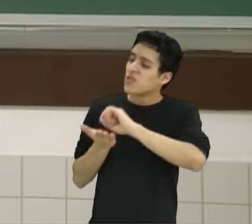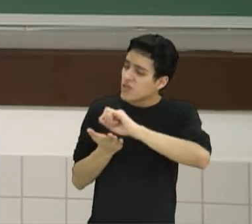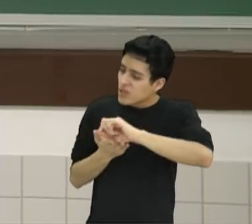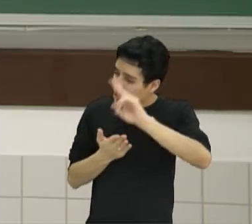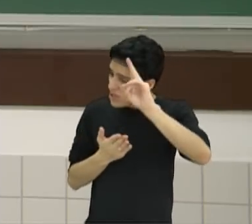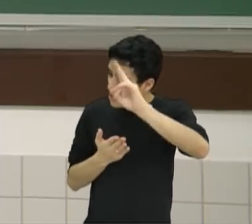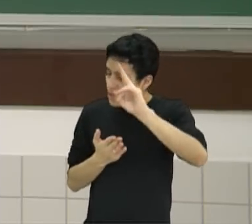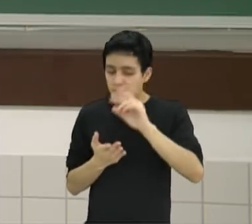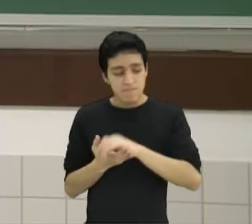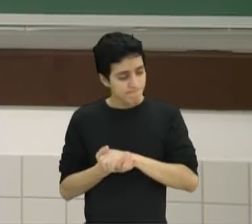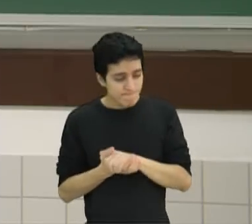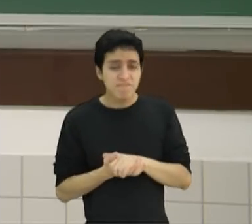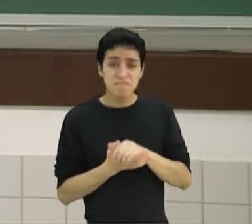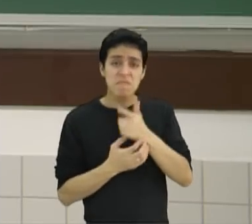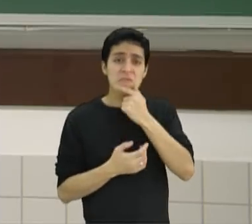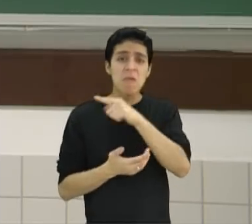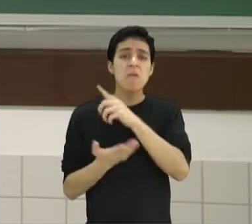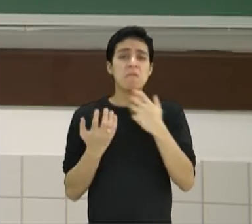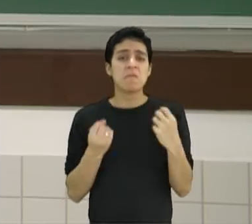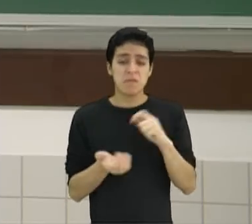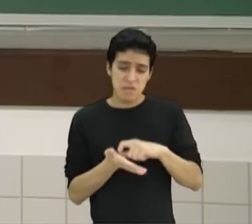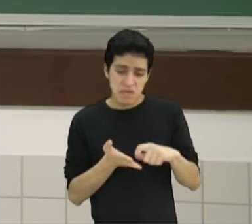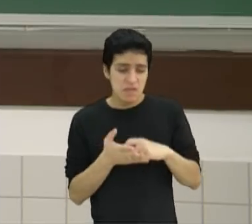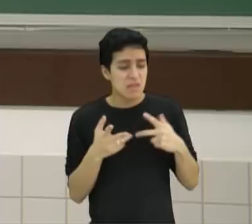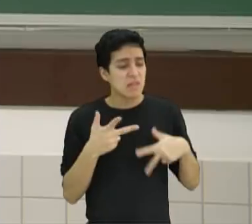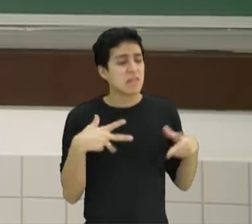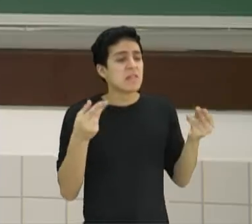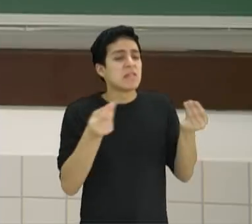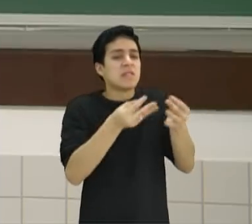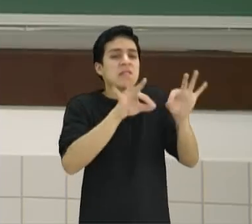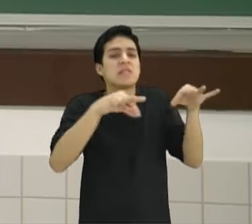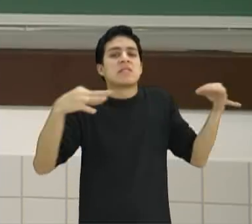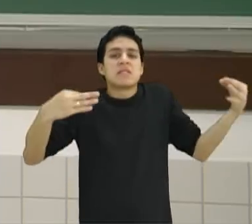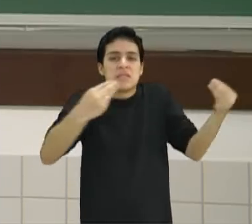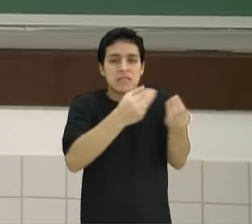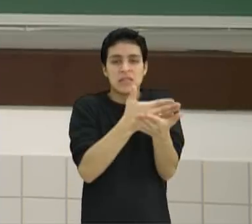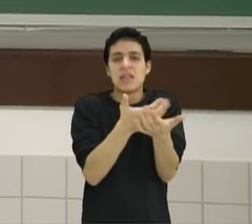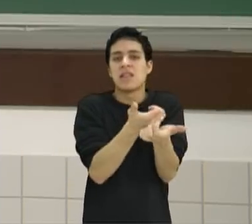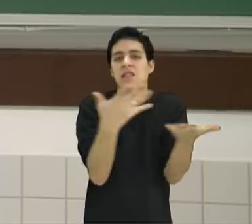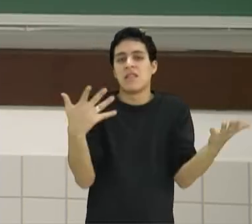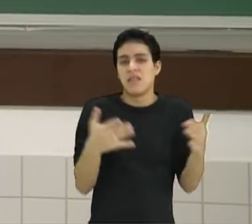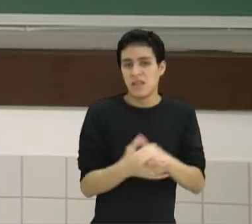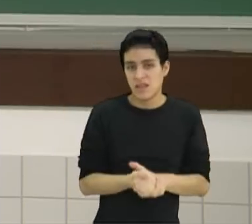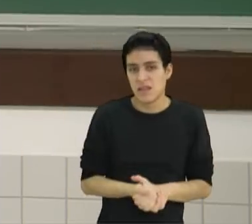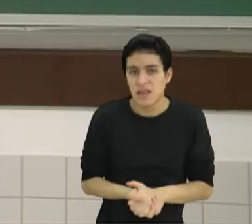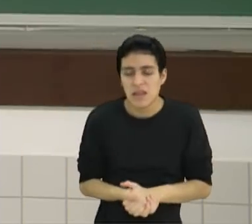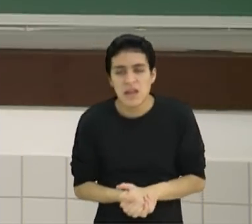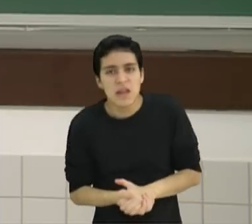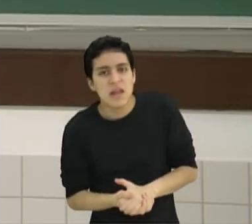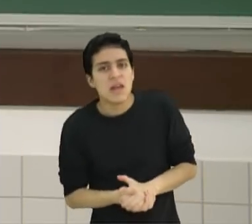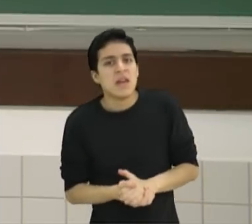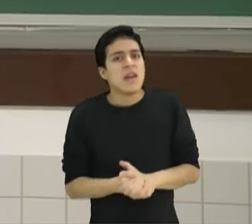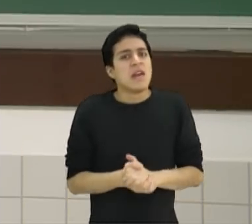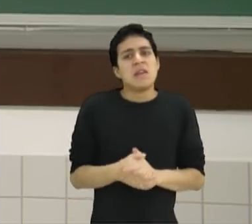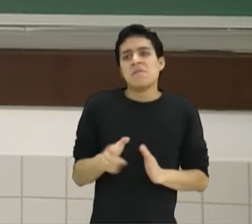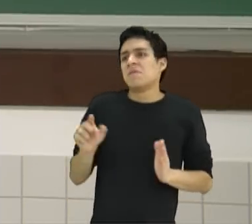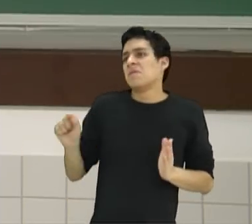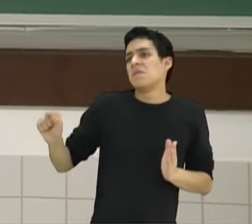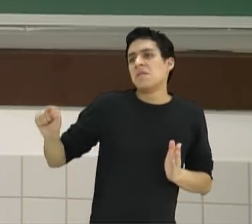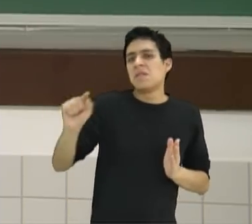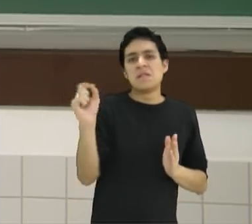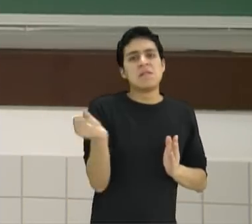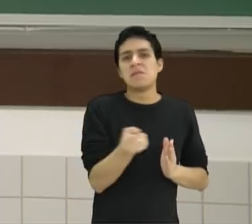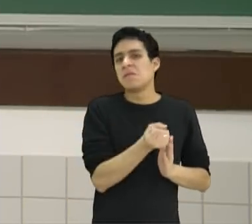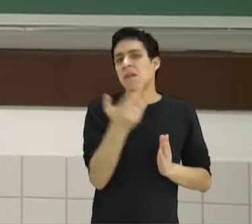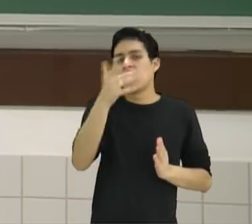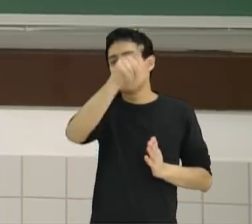escrevesse essa história, e ele escreveu e presenteou a família com esse livro. E, posteriormente, alguém, não me recordo o